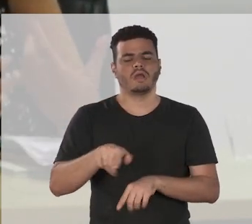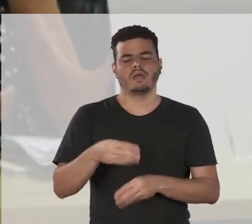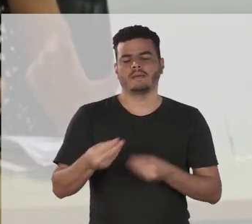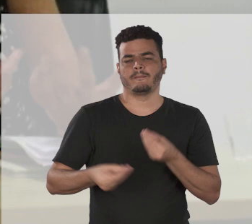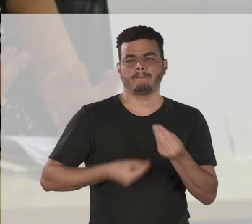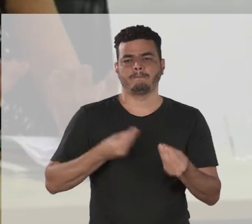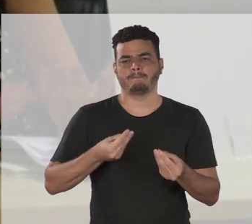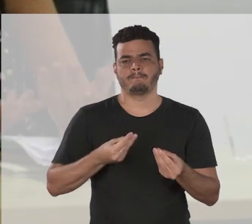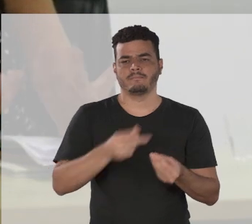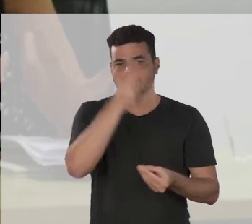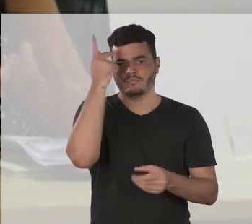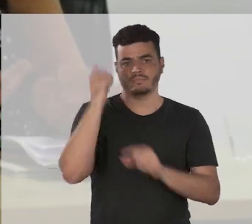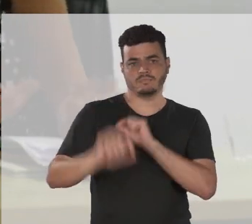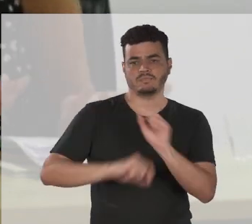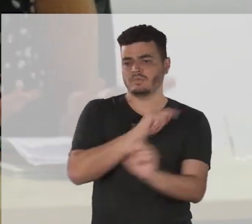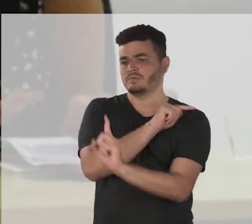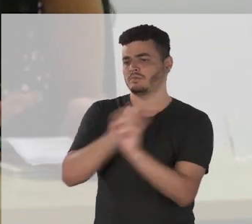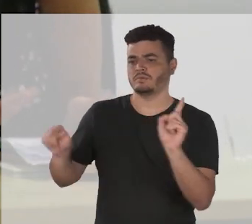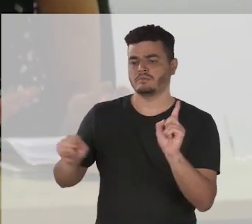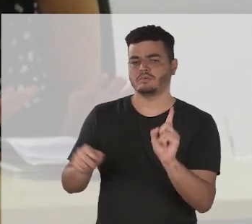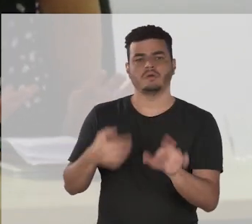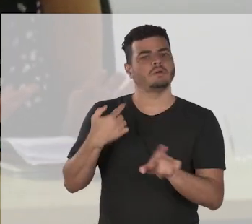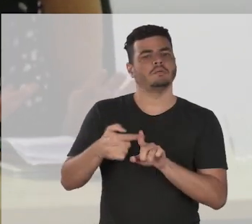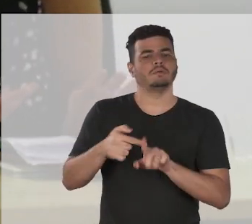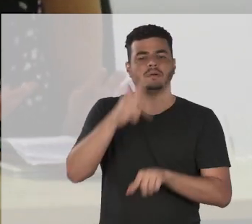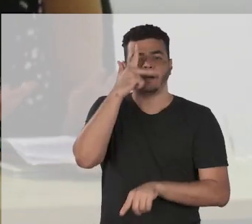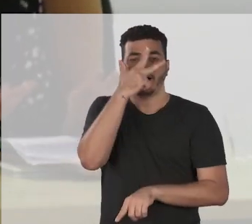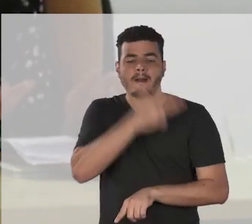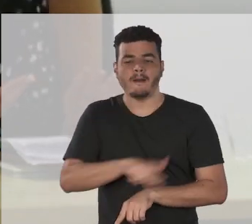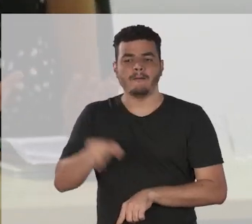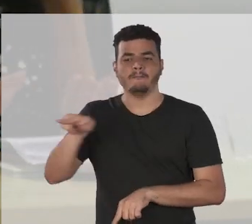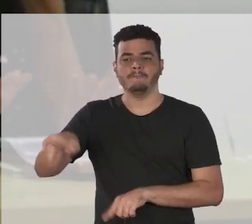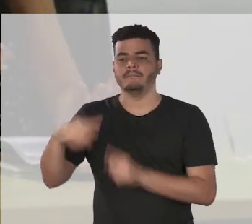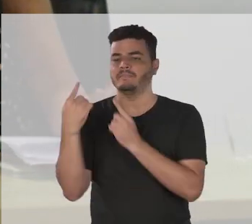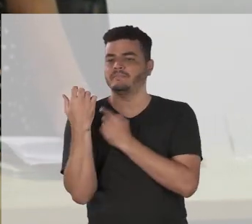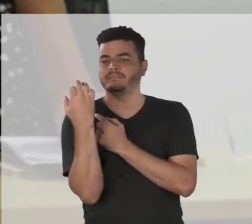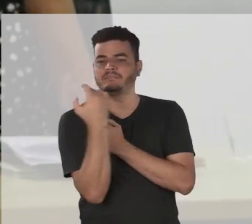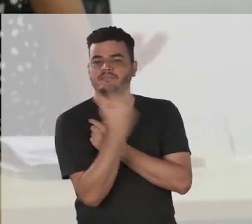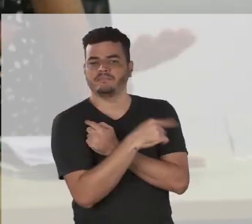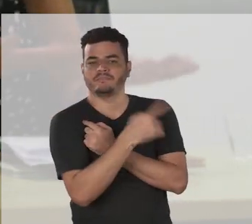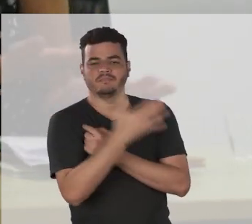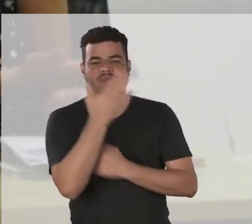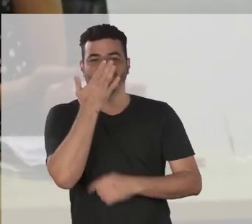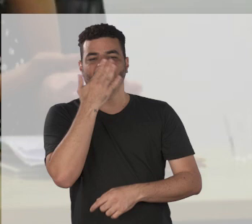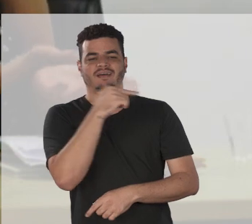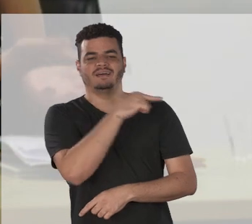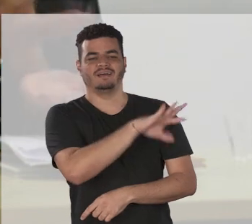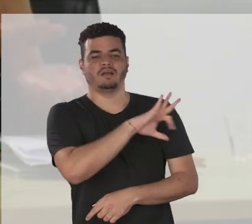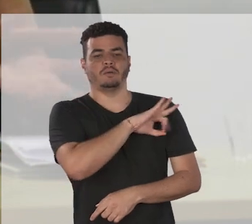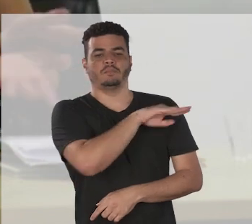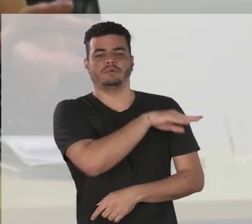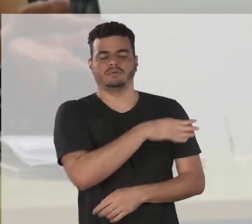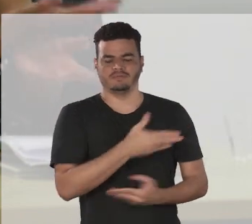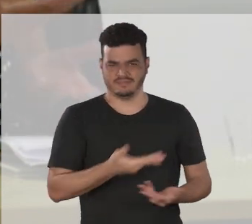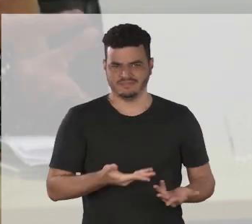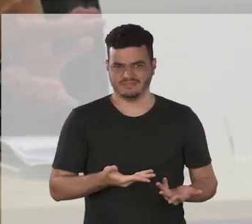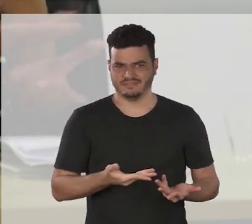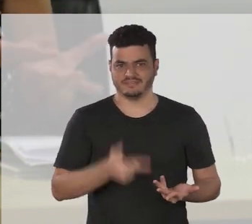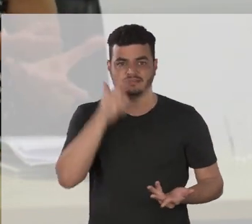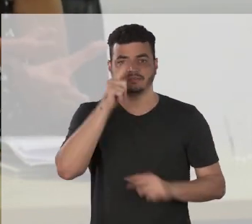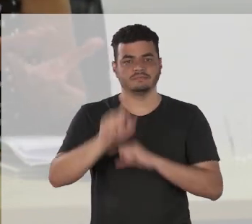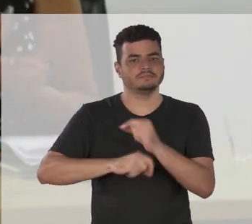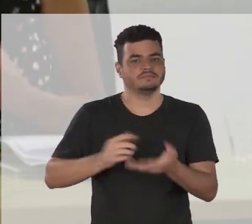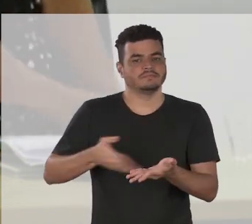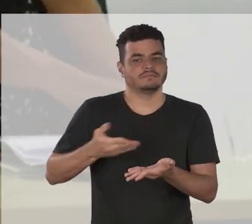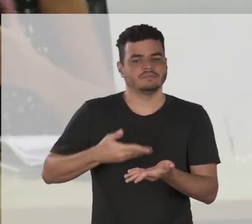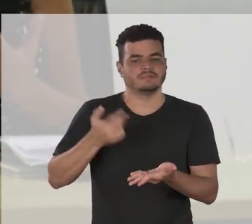é porque colocava a polícia de modo ridículo. E digo a vocês que, assim, isso,